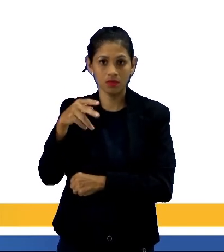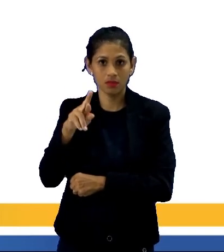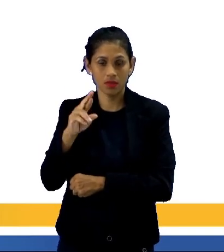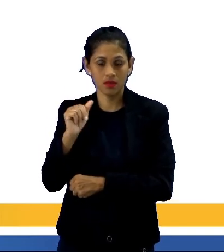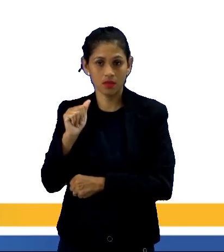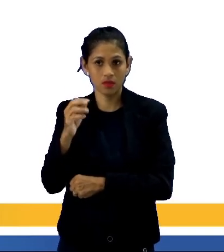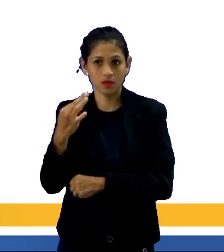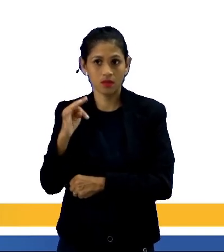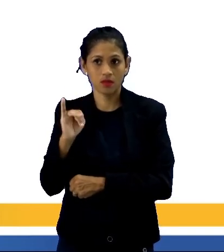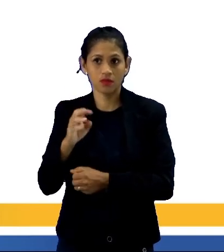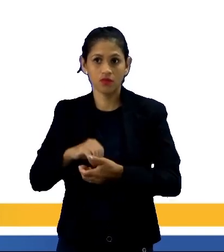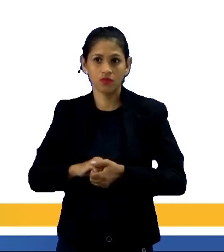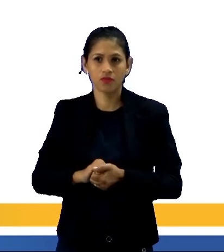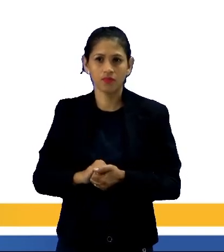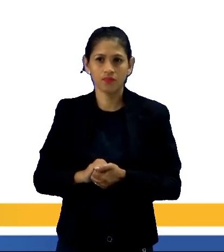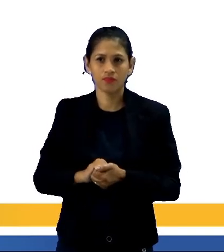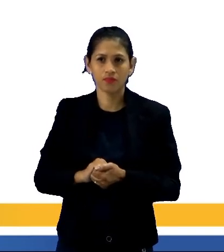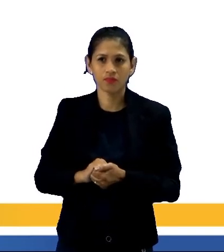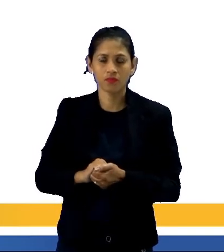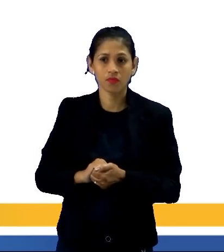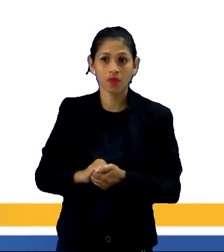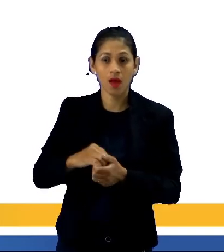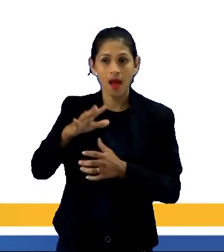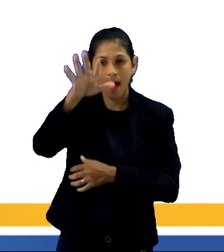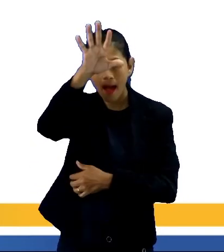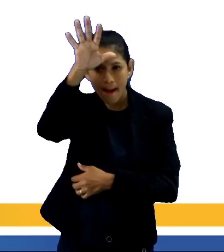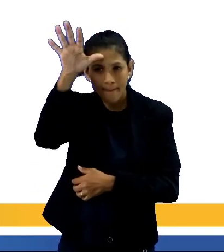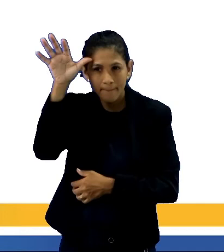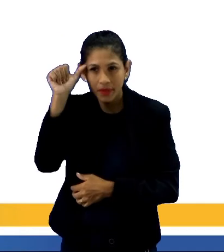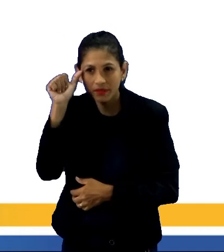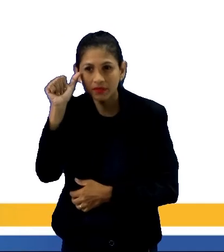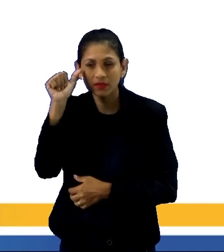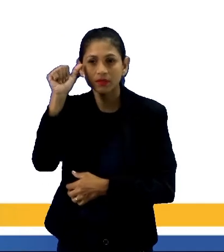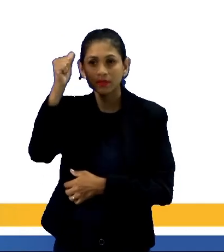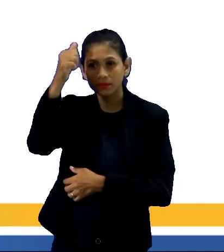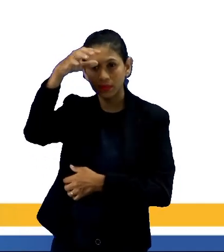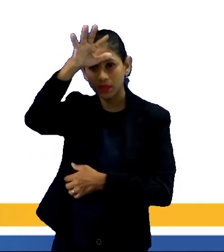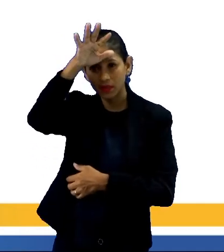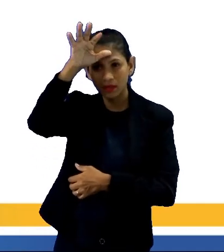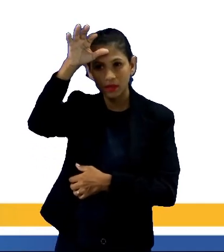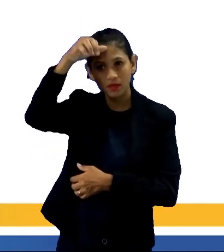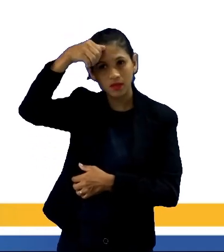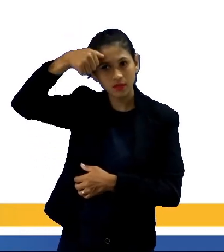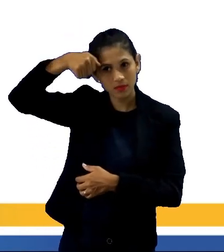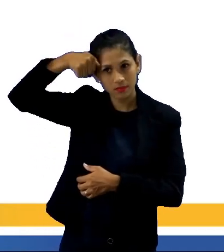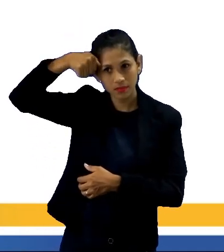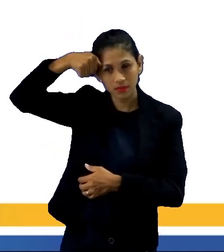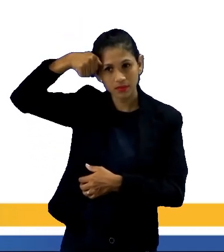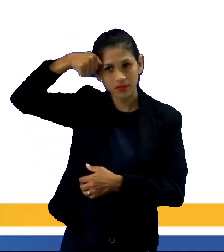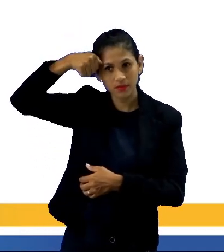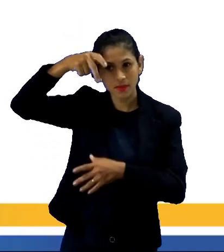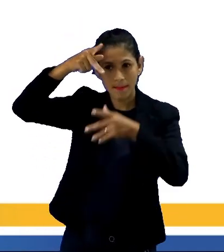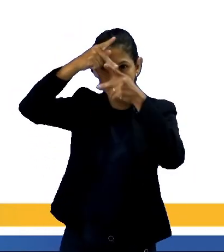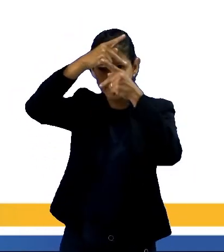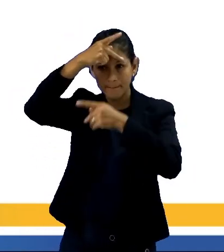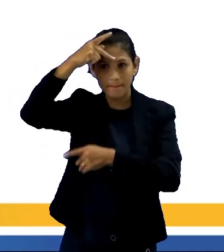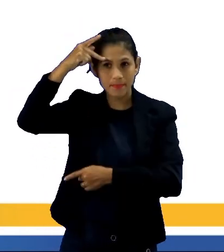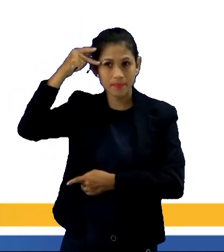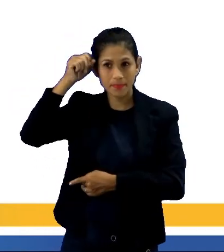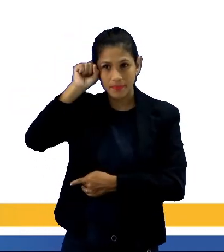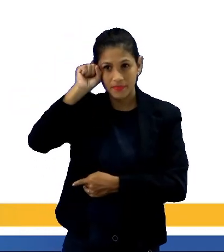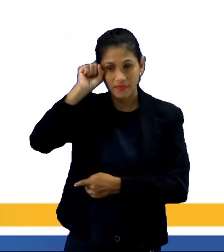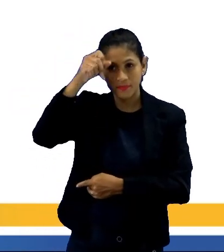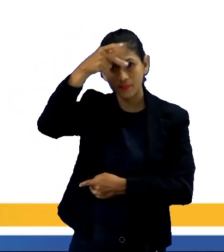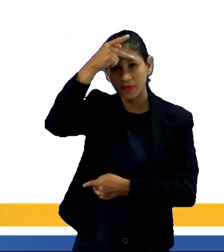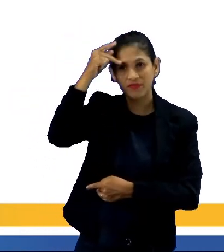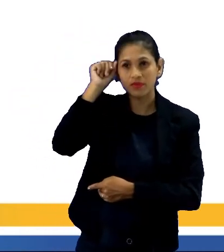Cruz informa, lixo tem lugar certo. Não jogue lixo nas ruas, por uma cidade cada vez